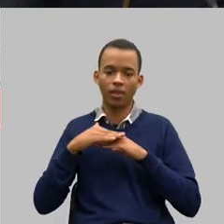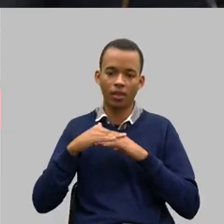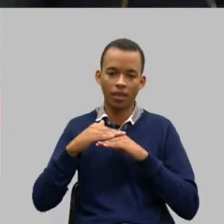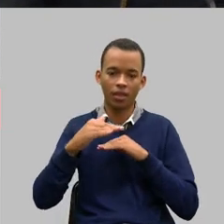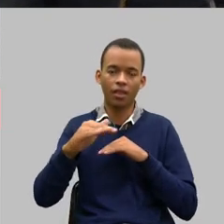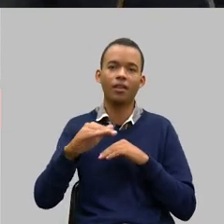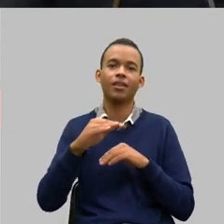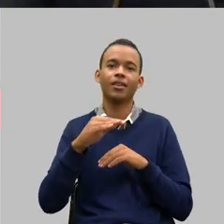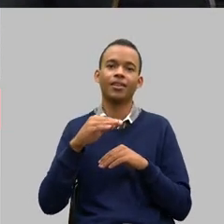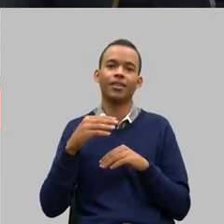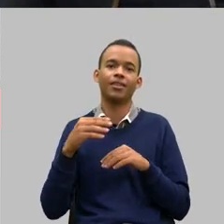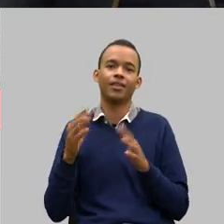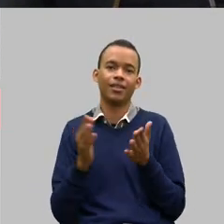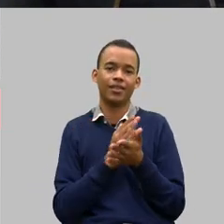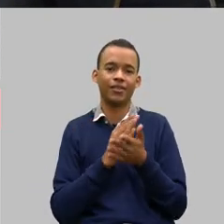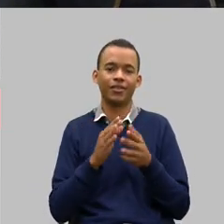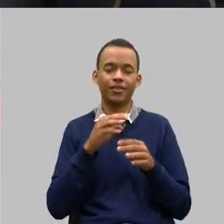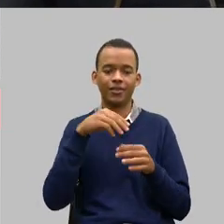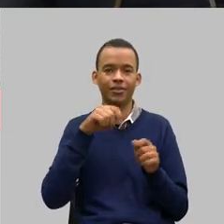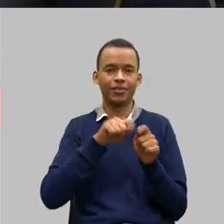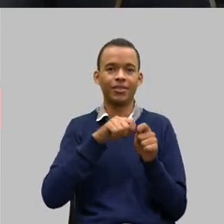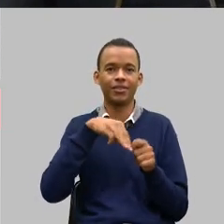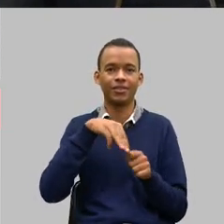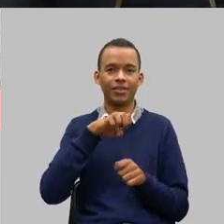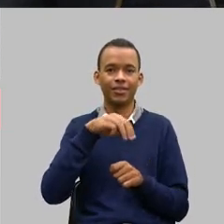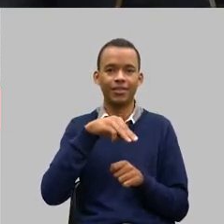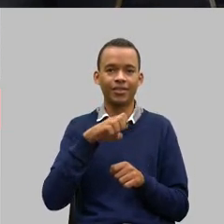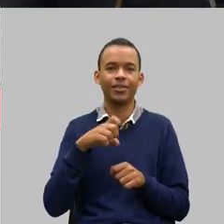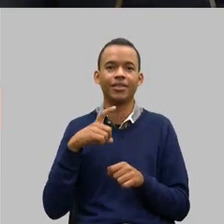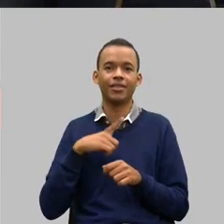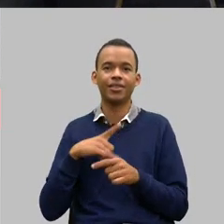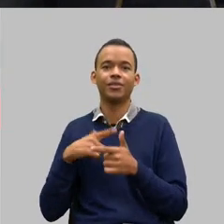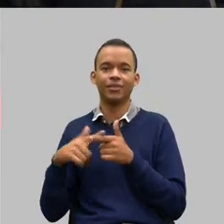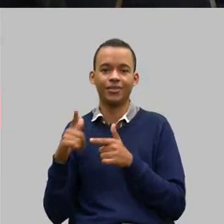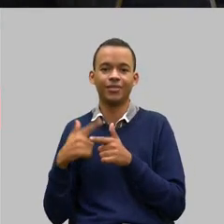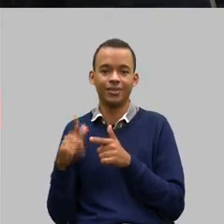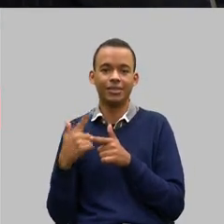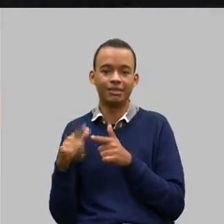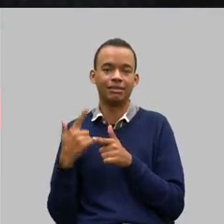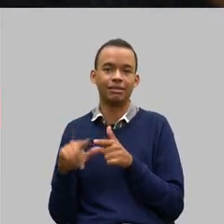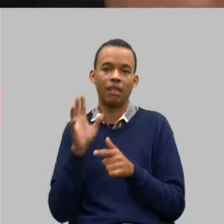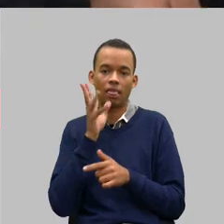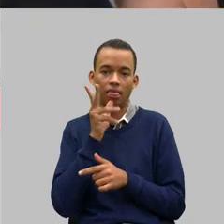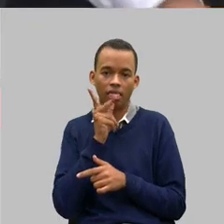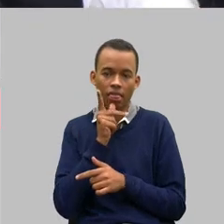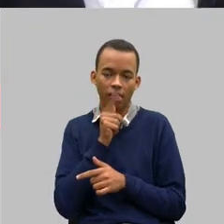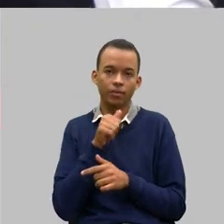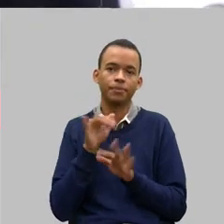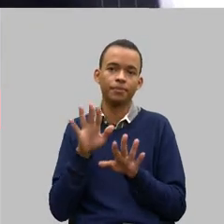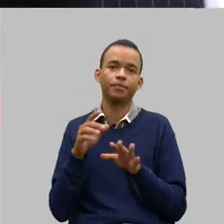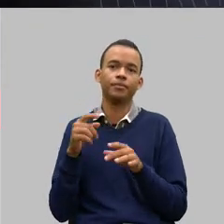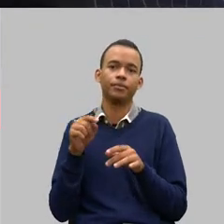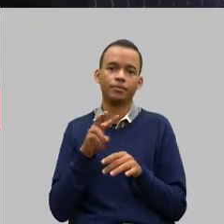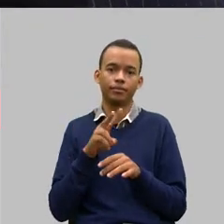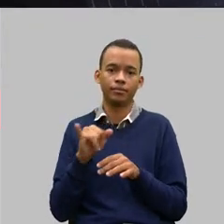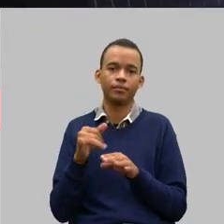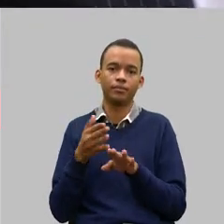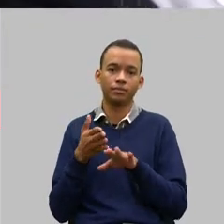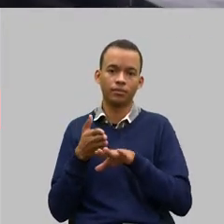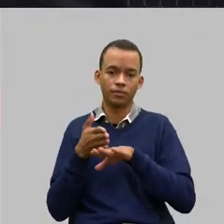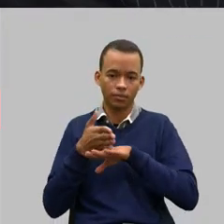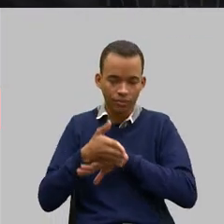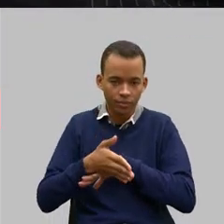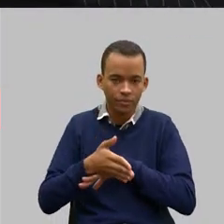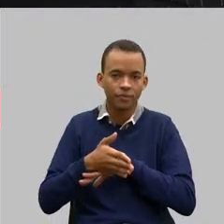comigo negócio de esteira né então na esteira porque a gente tem muito projeto na esteira para poder entrar né na linha Então esse tá na esteira e vai entrar na linha em breve aí